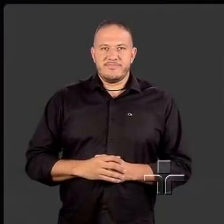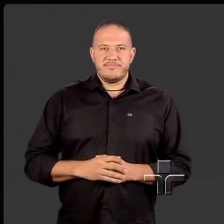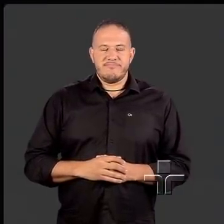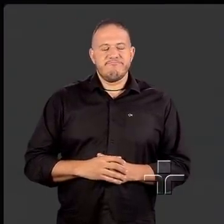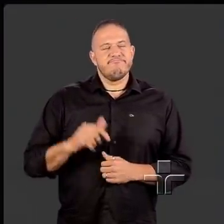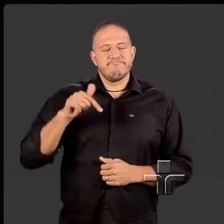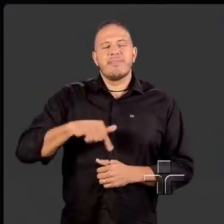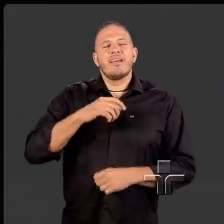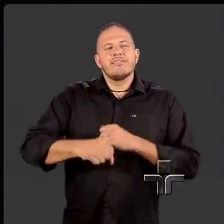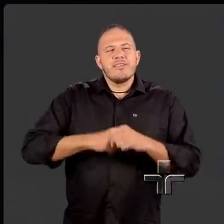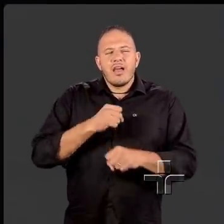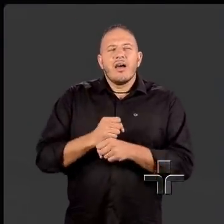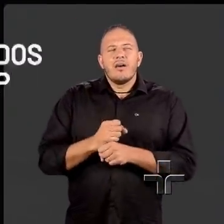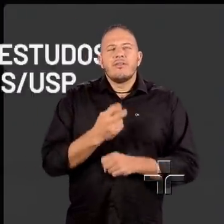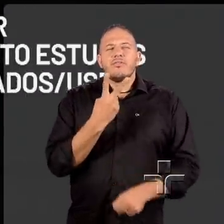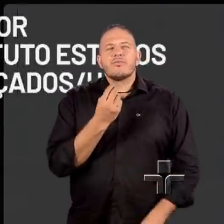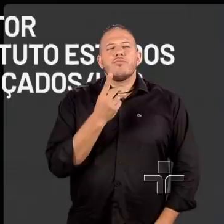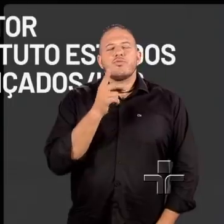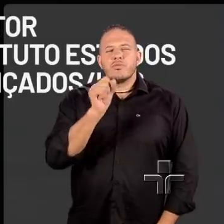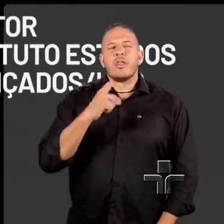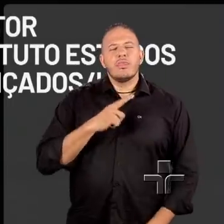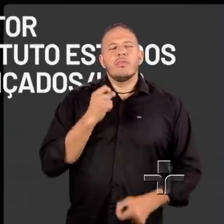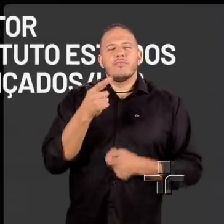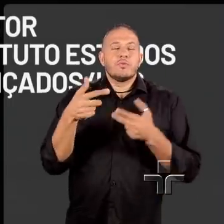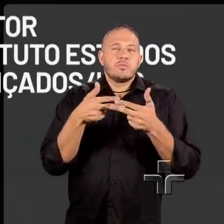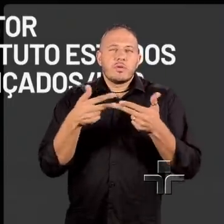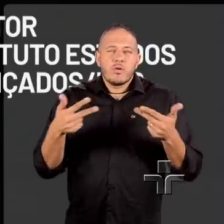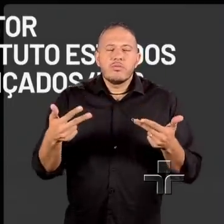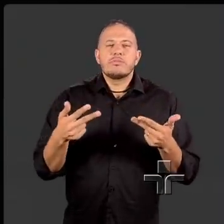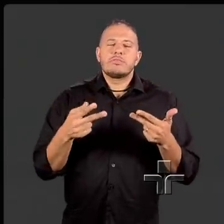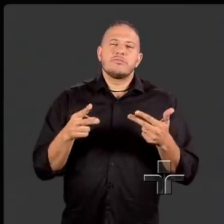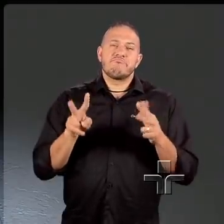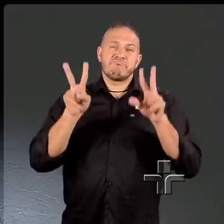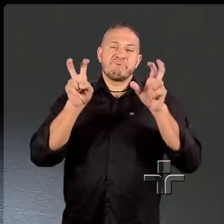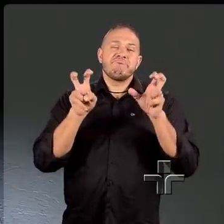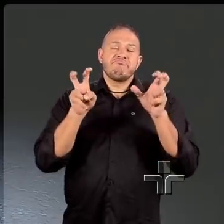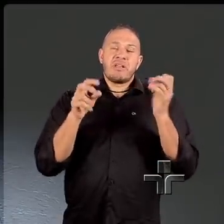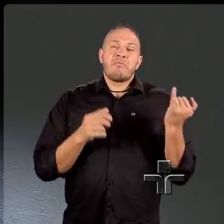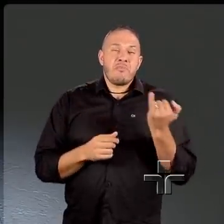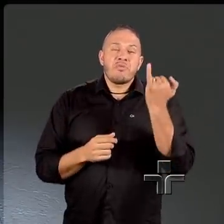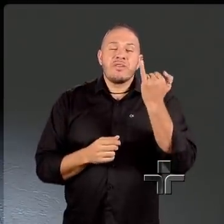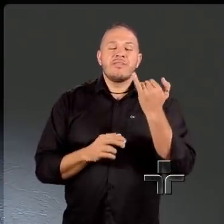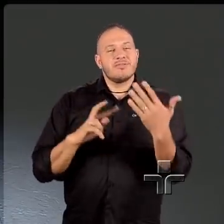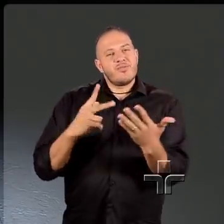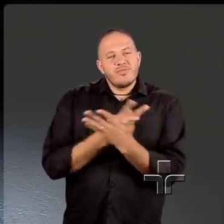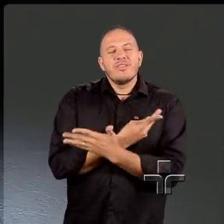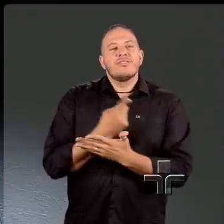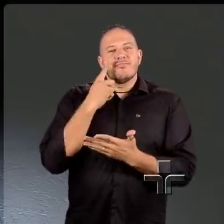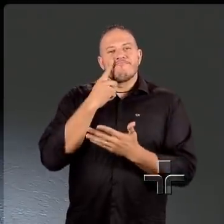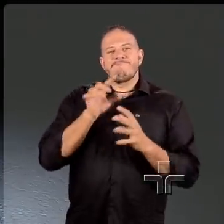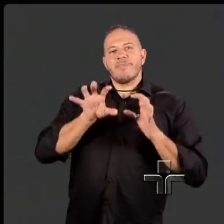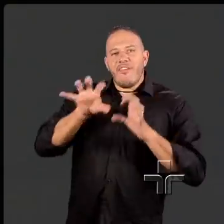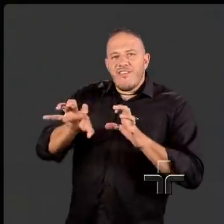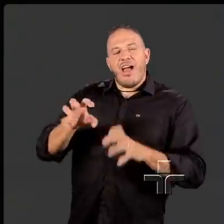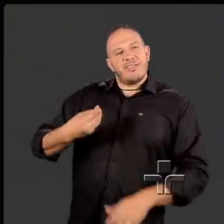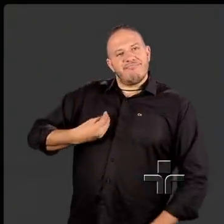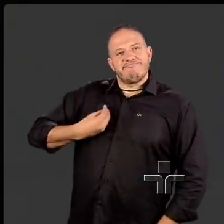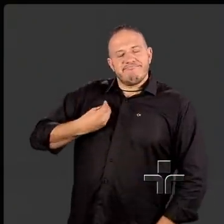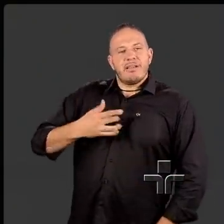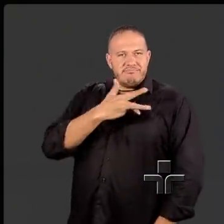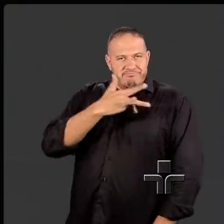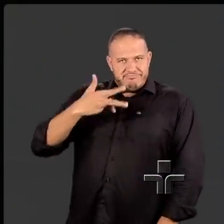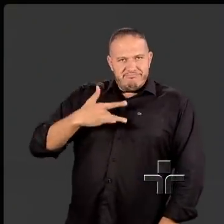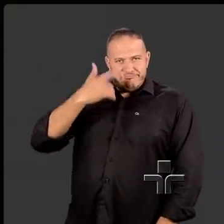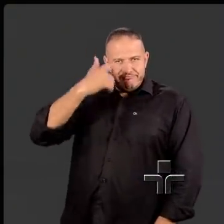Esse ano de 2018, ele teve algumas coisas importantes que aconteceram e que afetam a saúde do Brasil. O primeiro